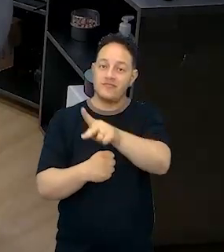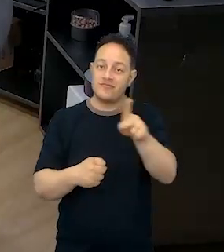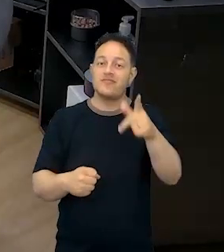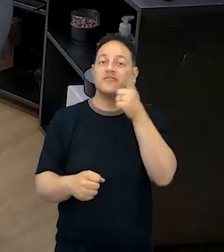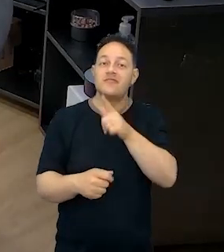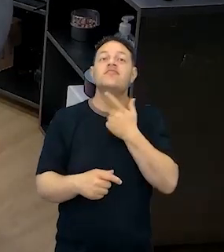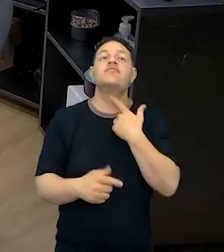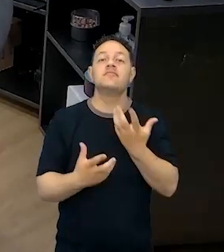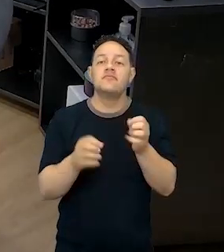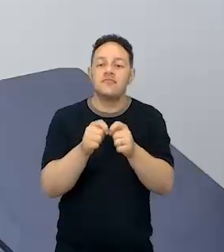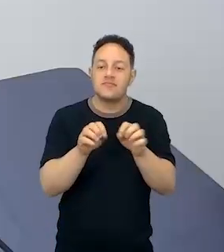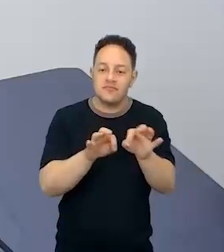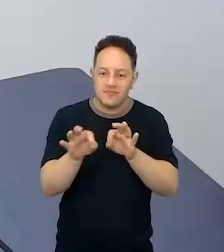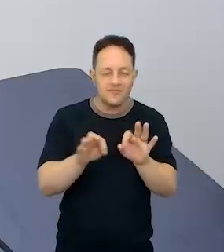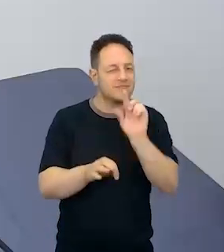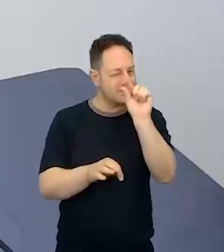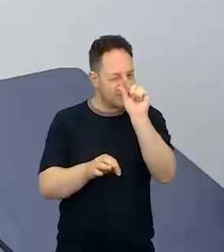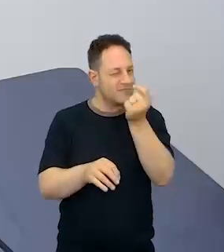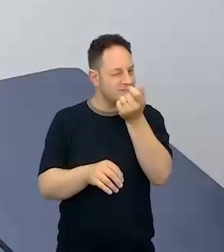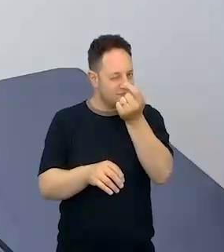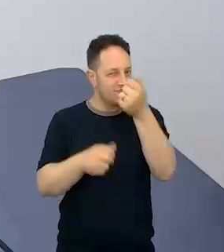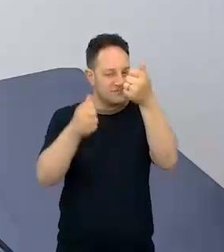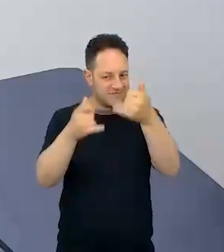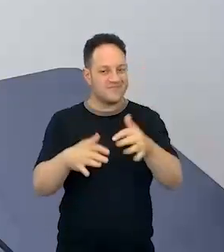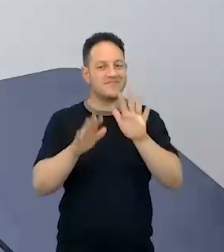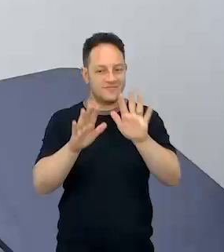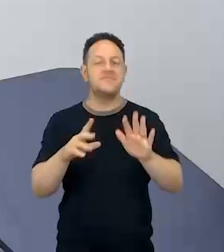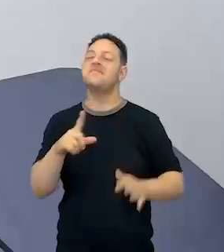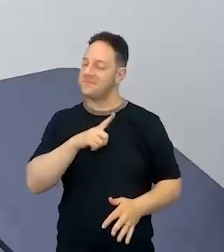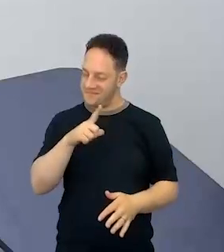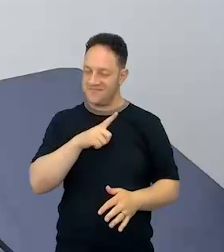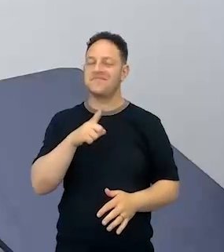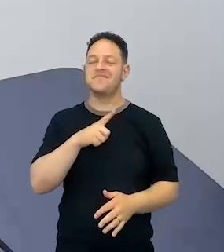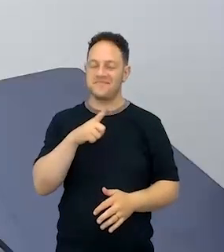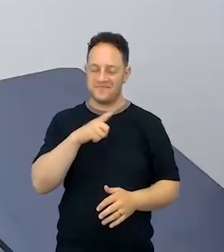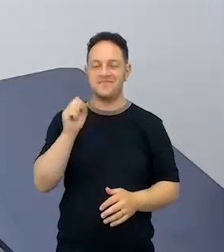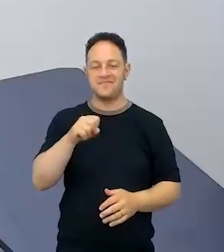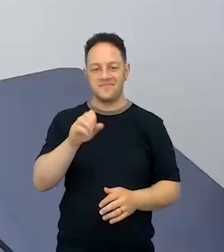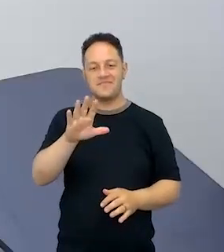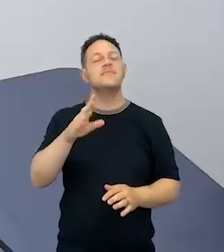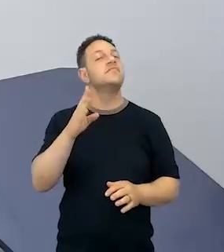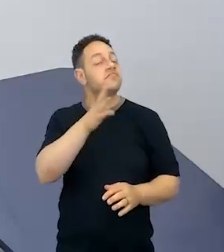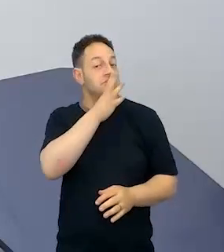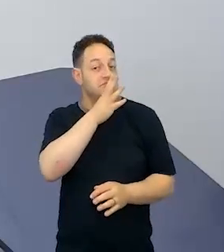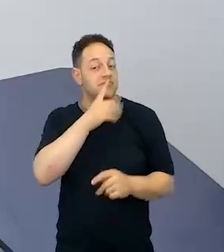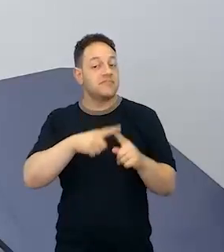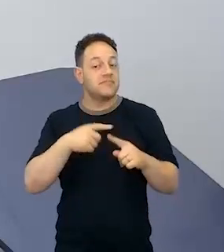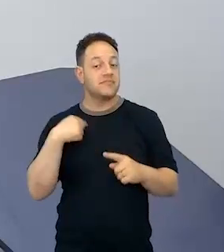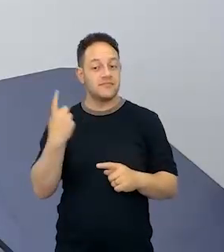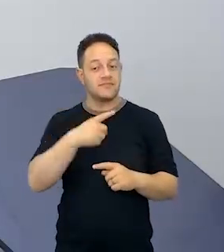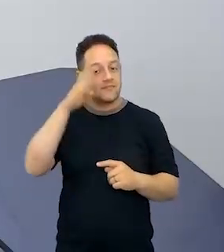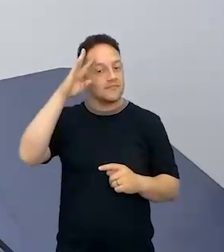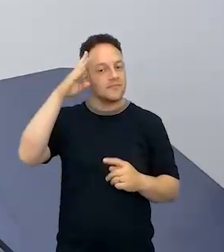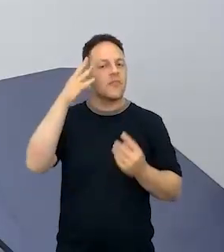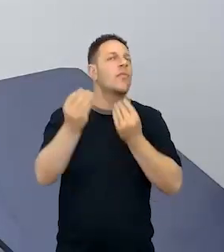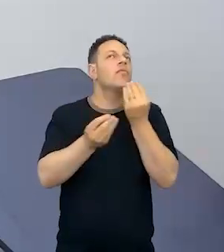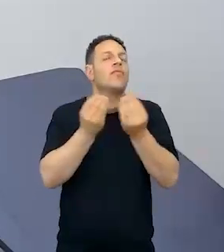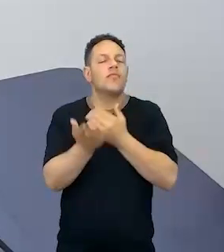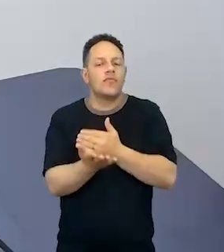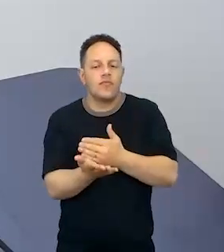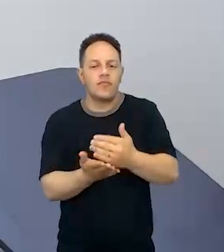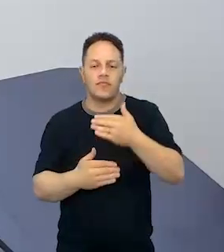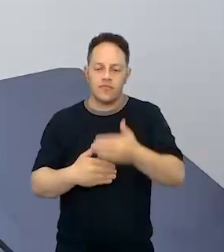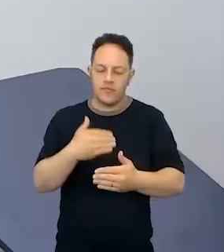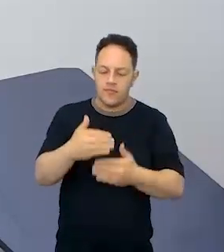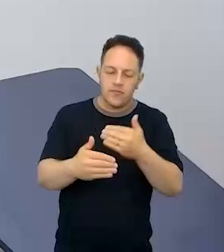fazer isso. E já a gente vai chegar nele, mas tem sim. Né? É muito interessante a gente pensar como introduzir os